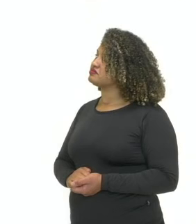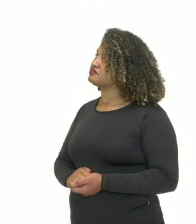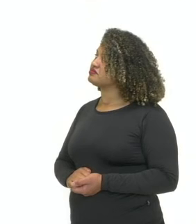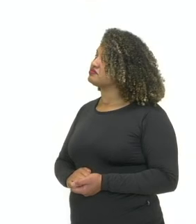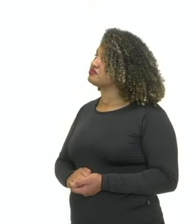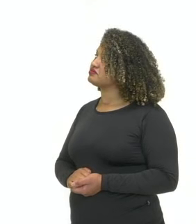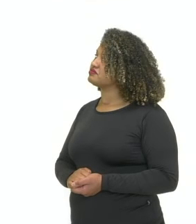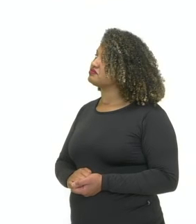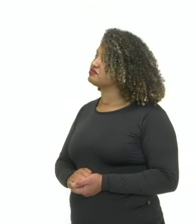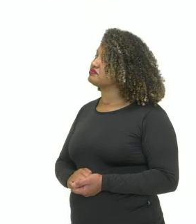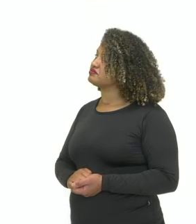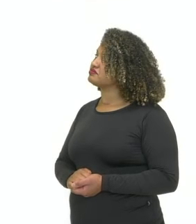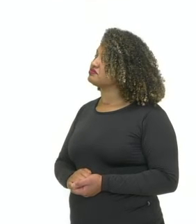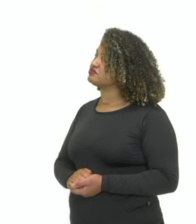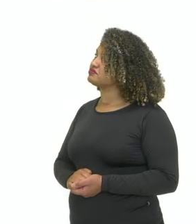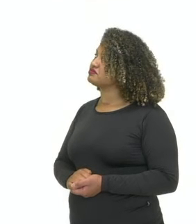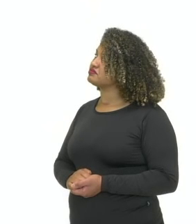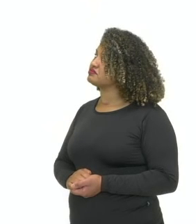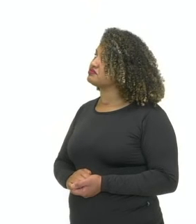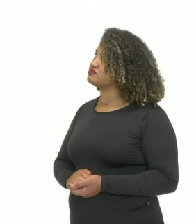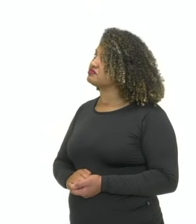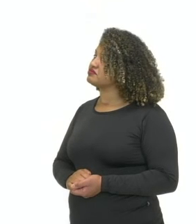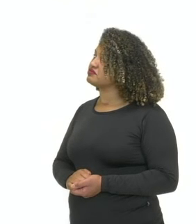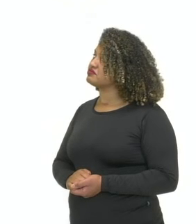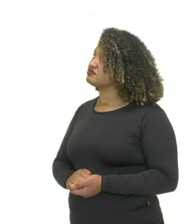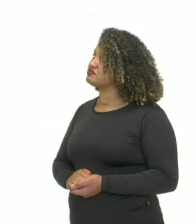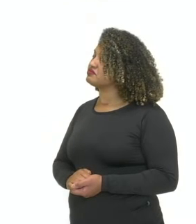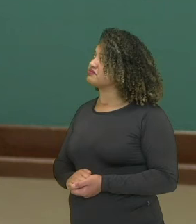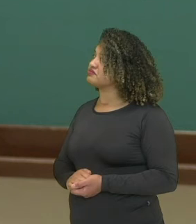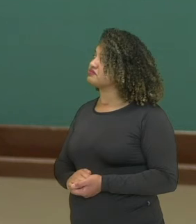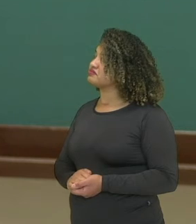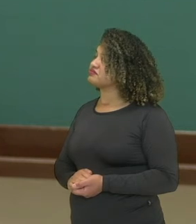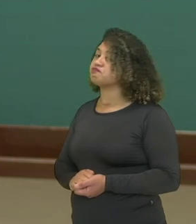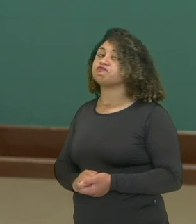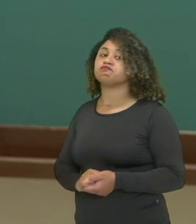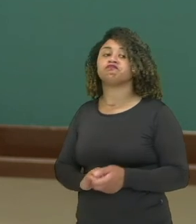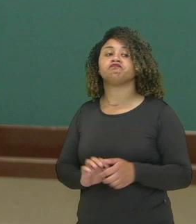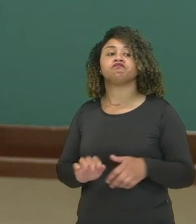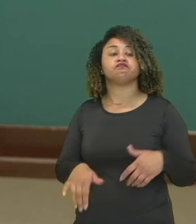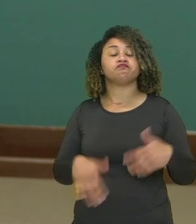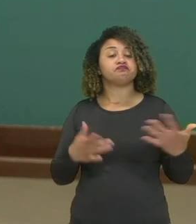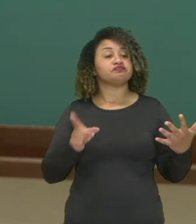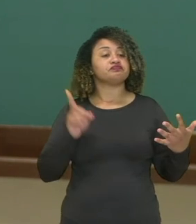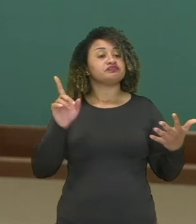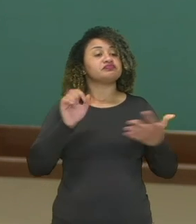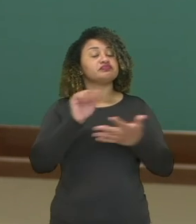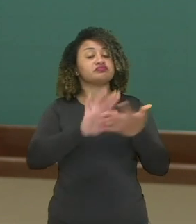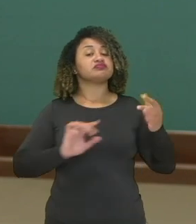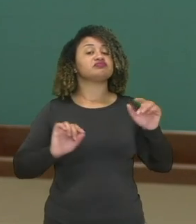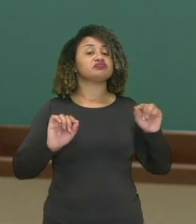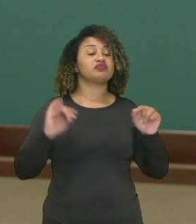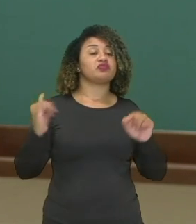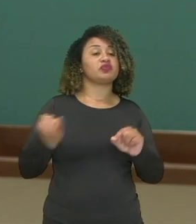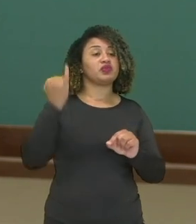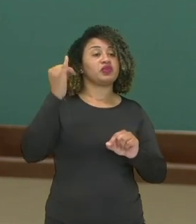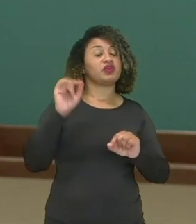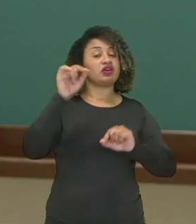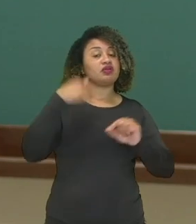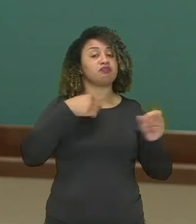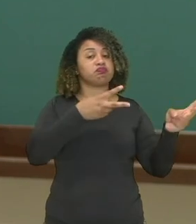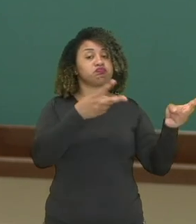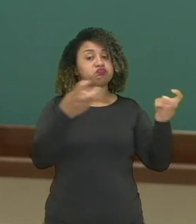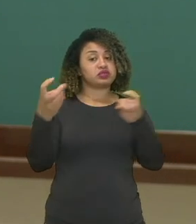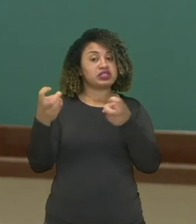Le dije a mi hermano que, tá? O importante dessa atividade é observar